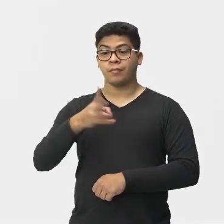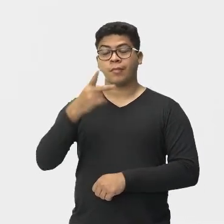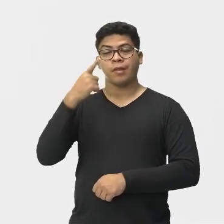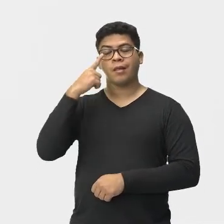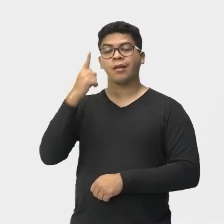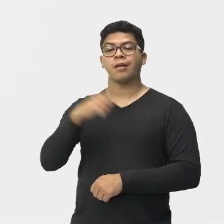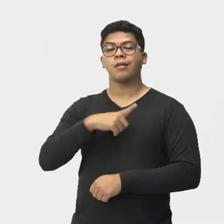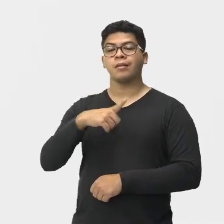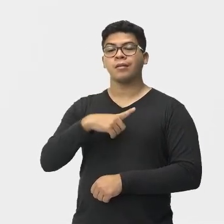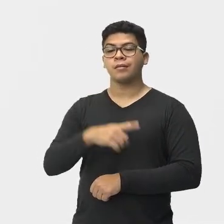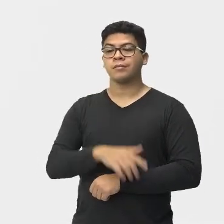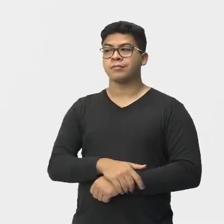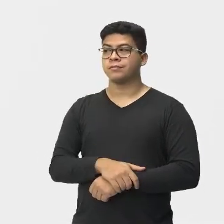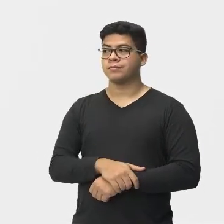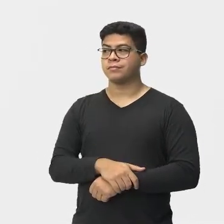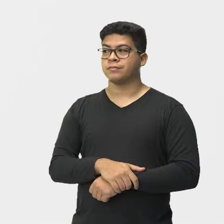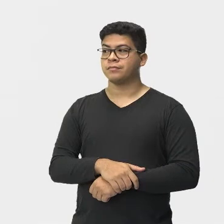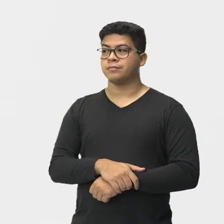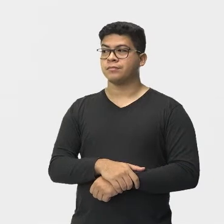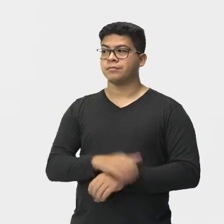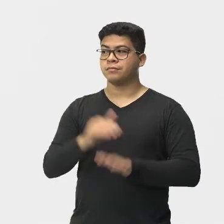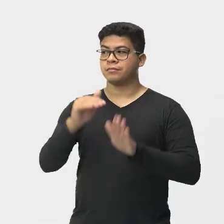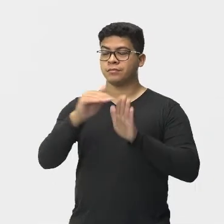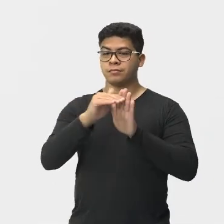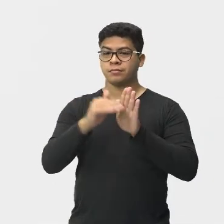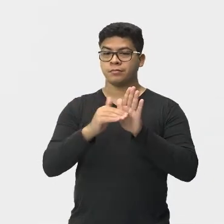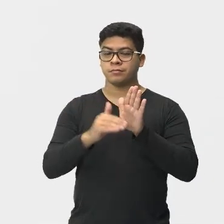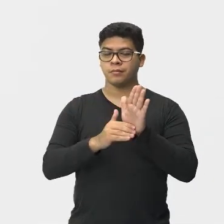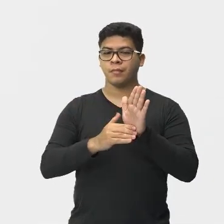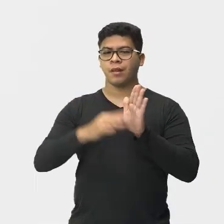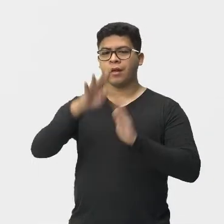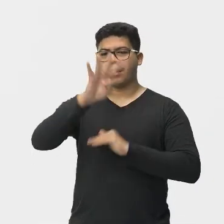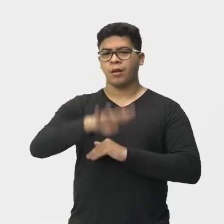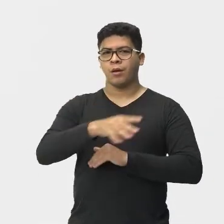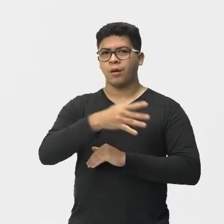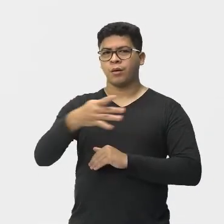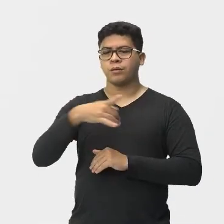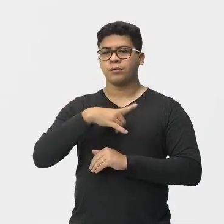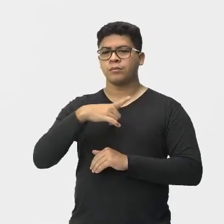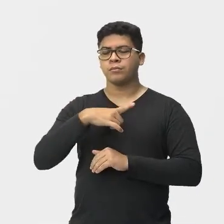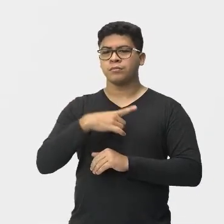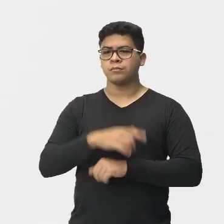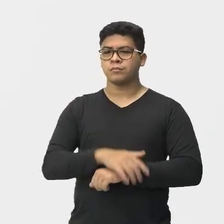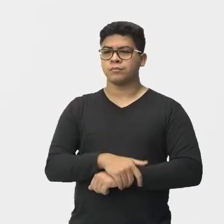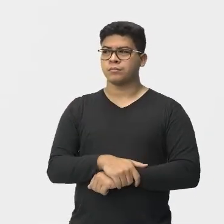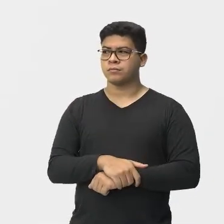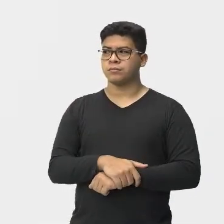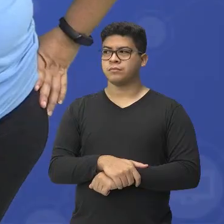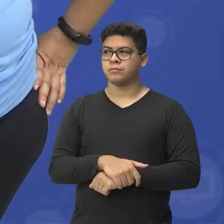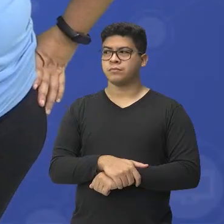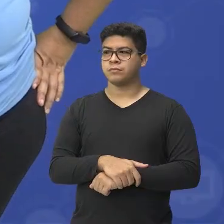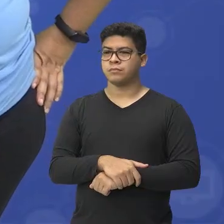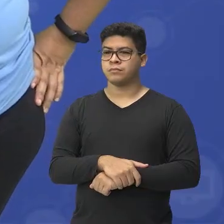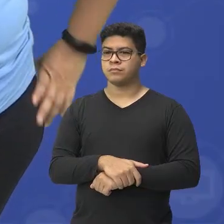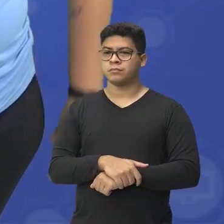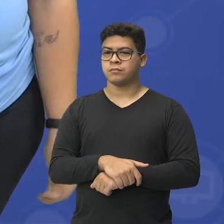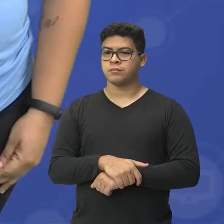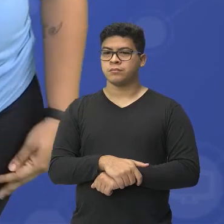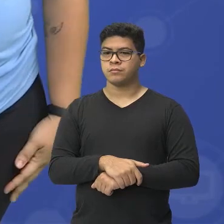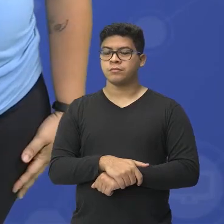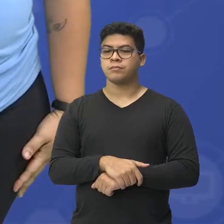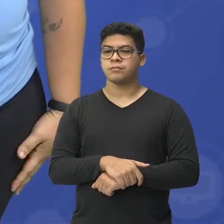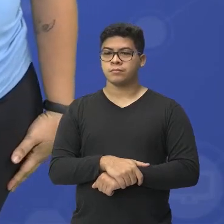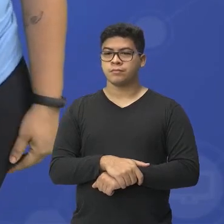nós temos a lista de pronomes complementos indiretos. Vamos lá ver?